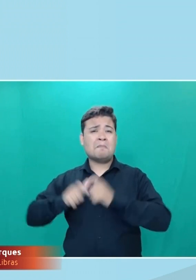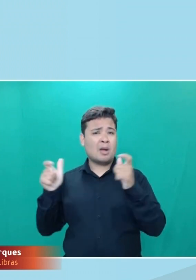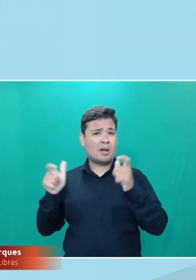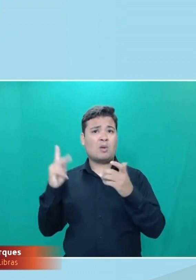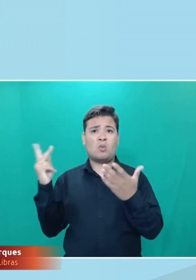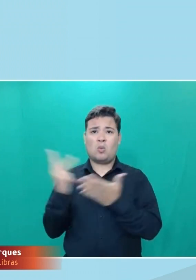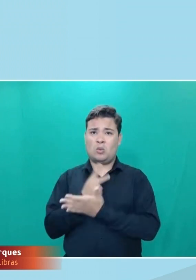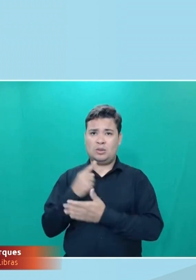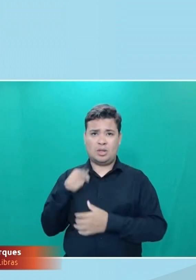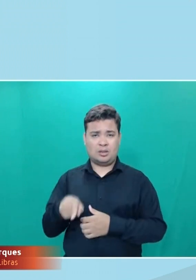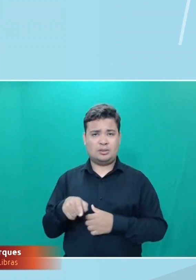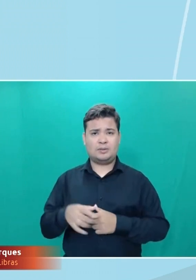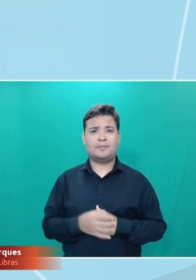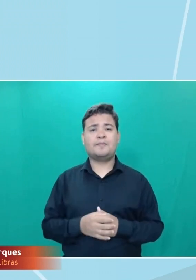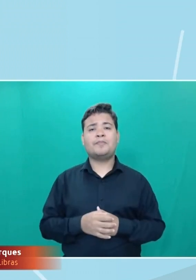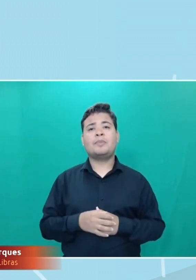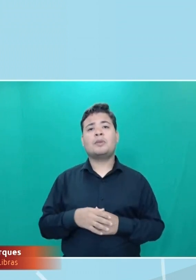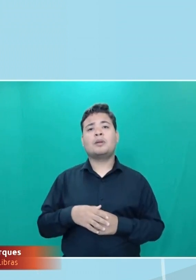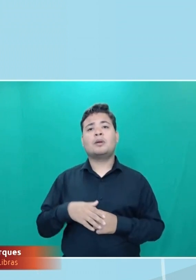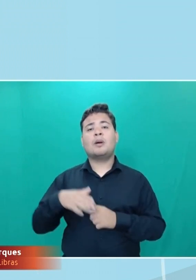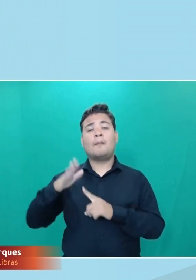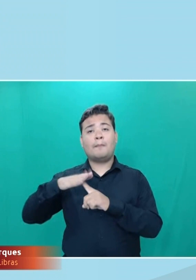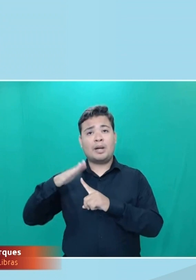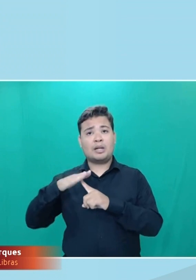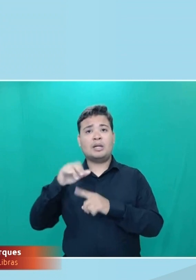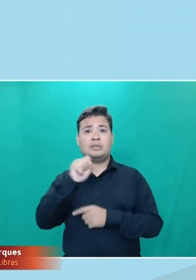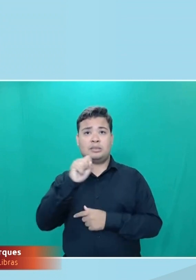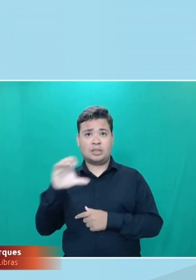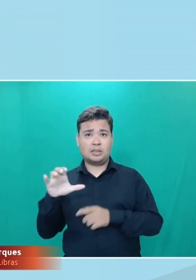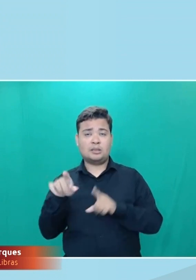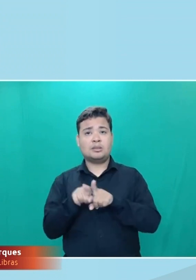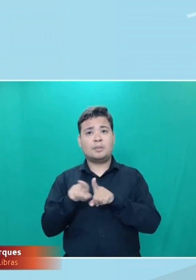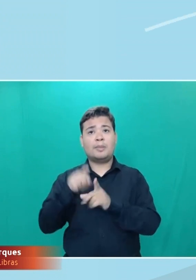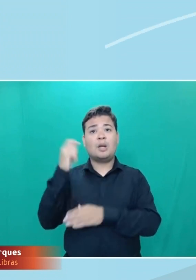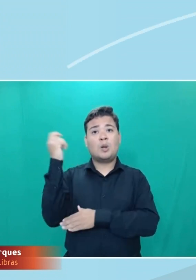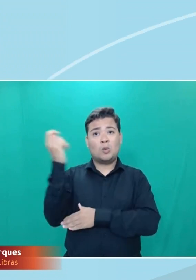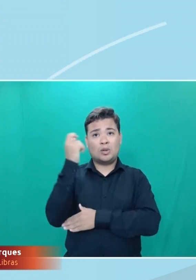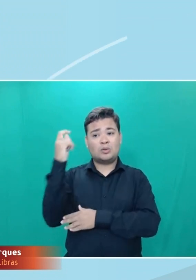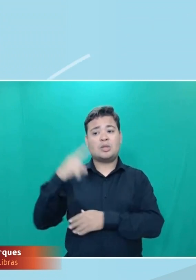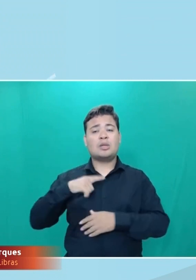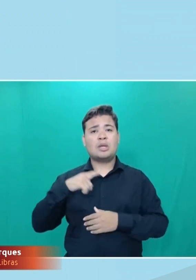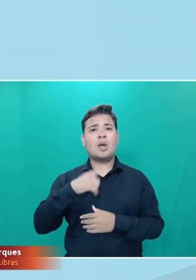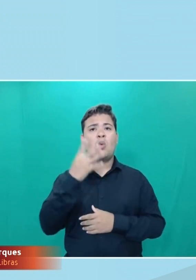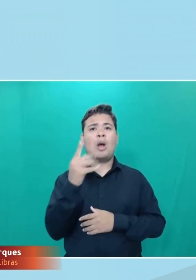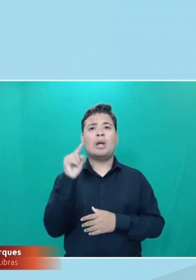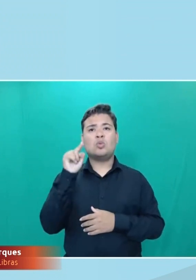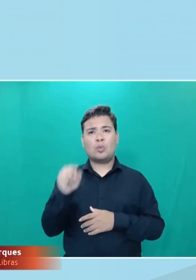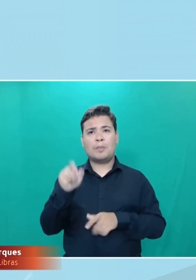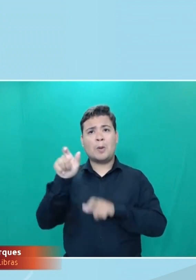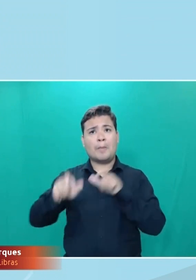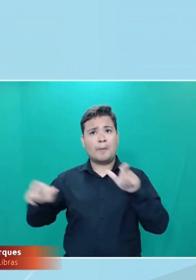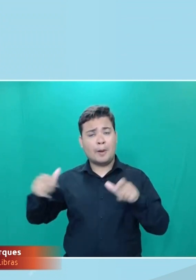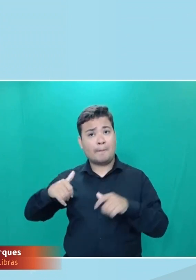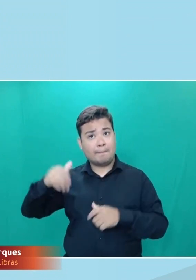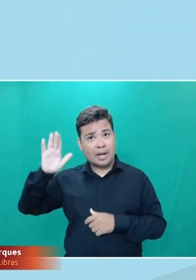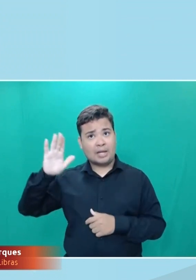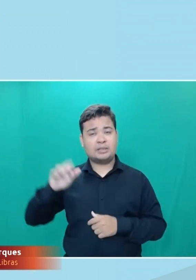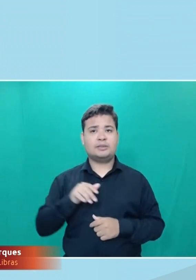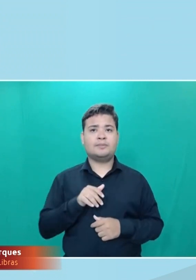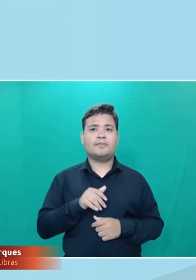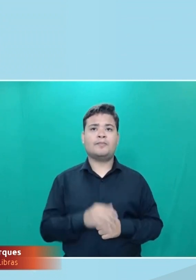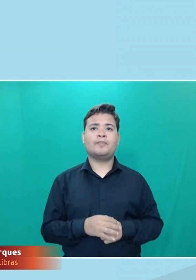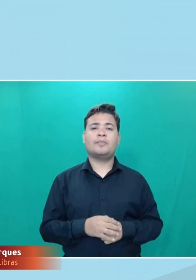notificações. Paraná, Santa Catarina e Rio Grande do Sul registraram mais de 4 mil casos. 9 entre